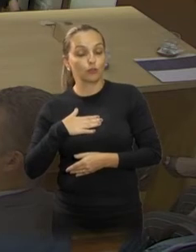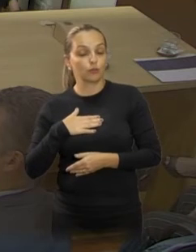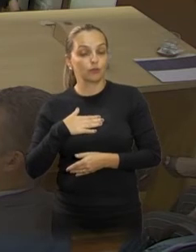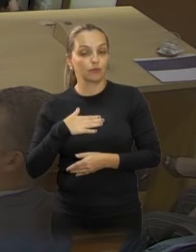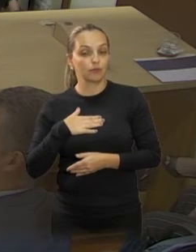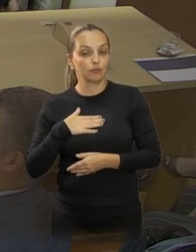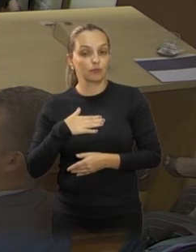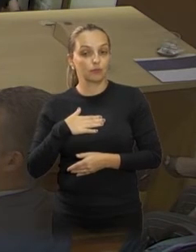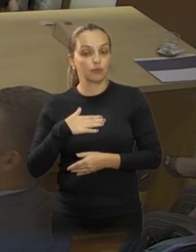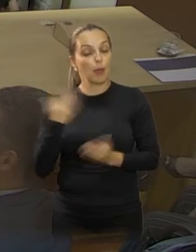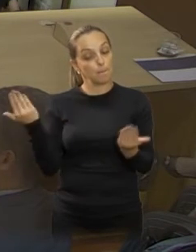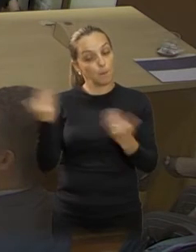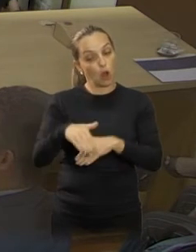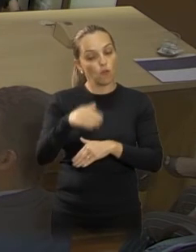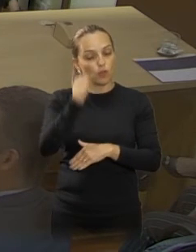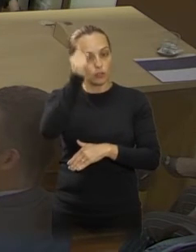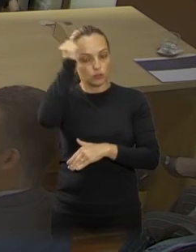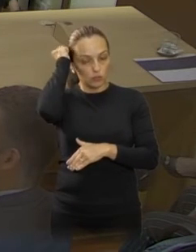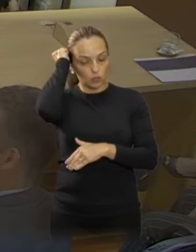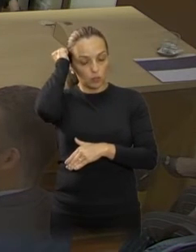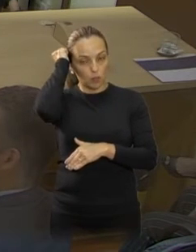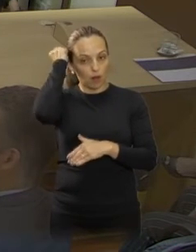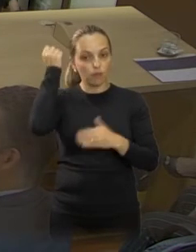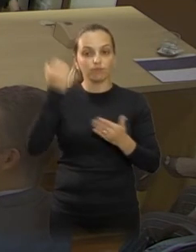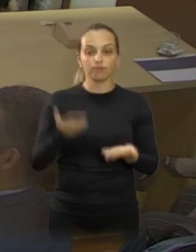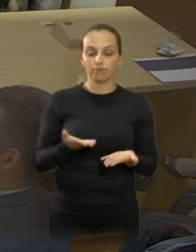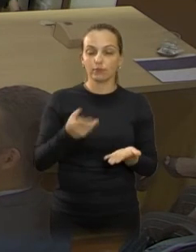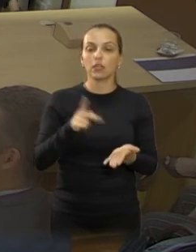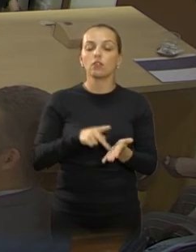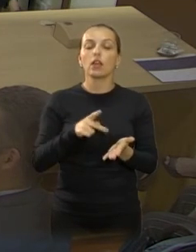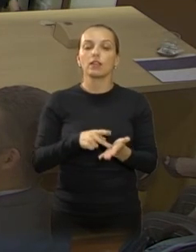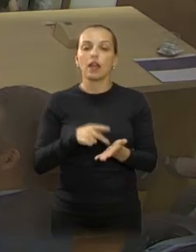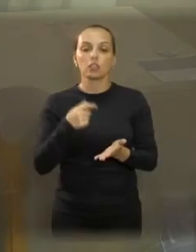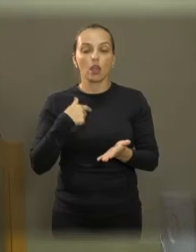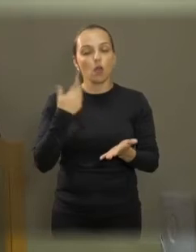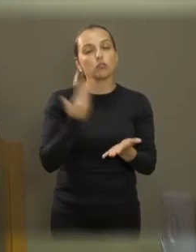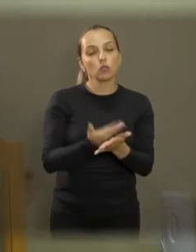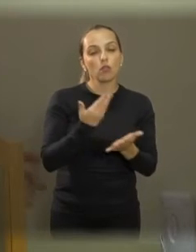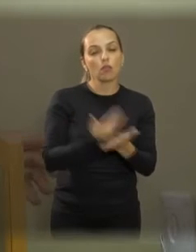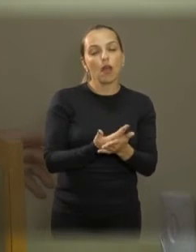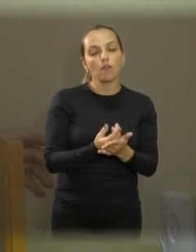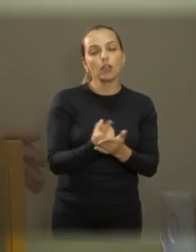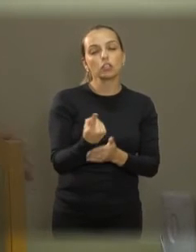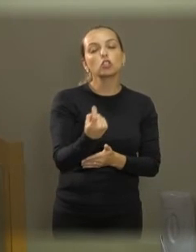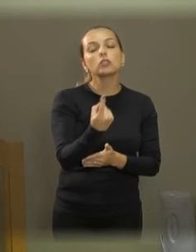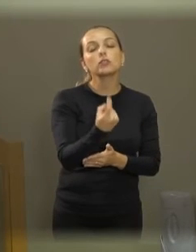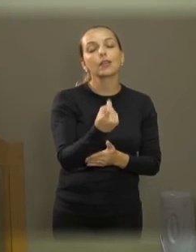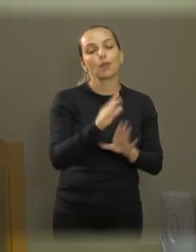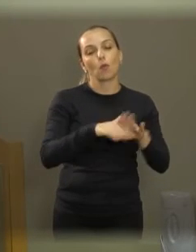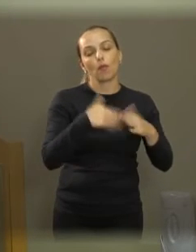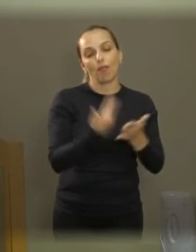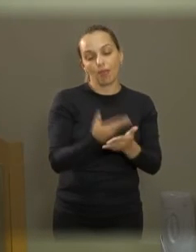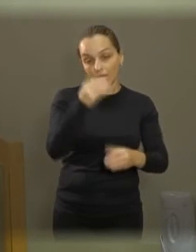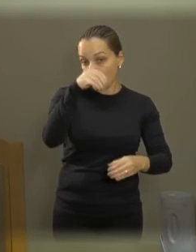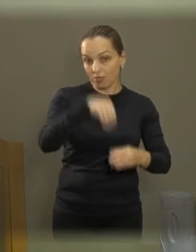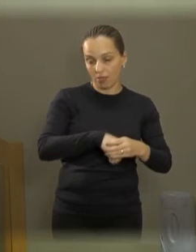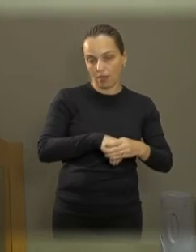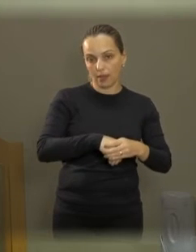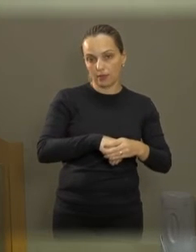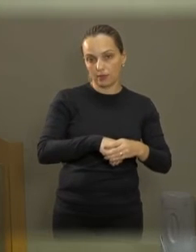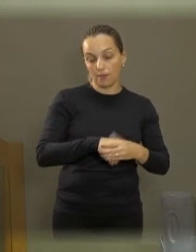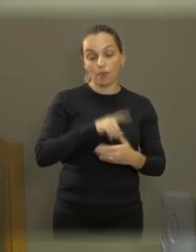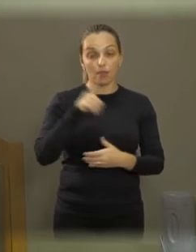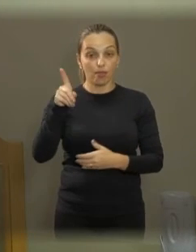E, na verdade, estudava sozinho em casa a partir daí. O tiro de guerra